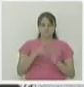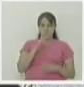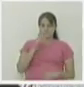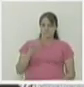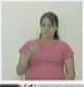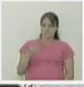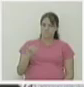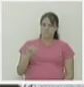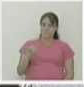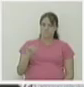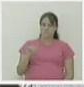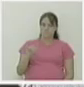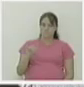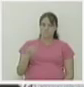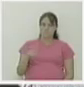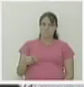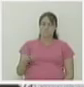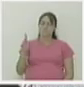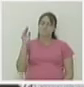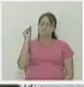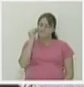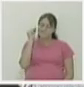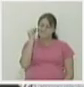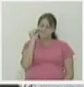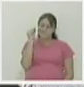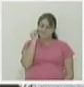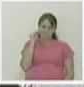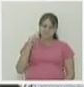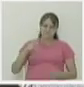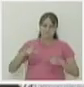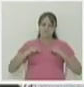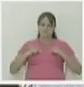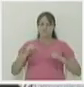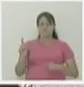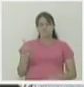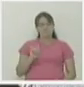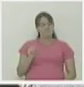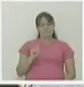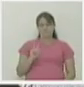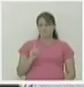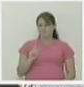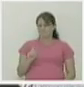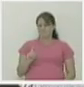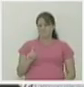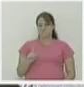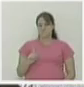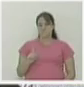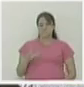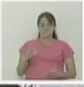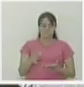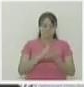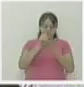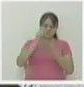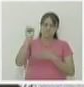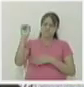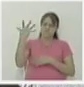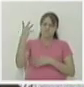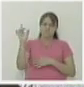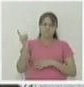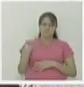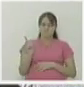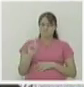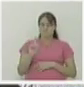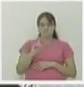mais que vocês tentem somar méritos, não é assim que a salvação de vocês vai